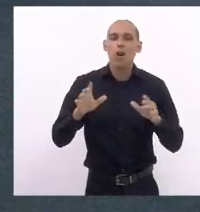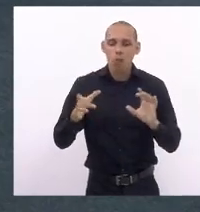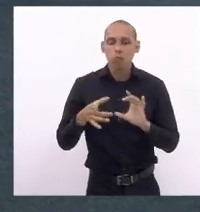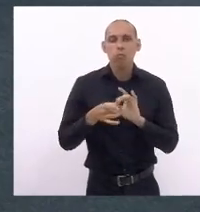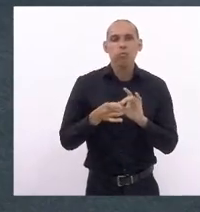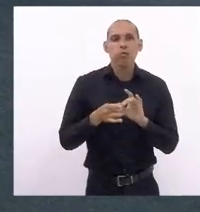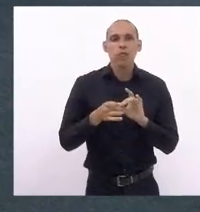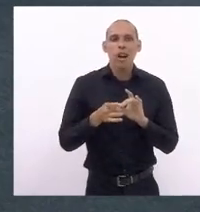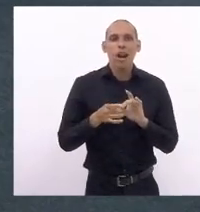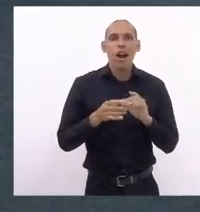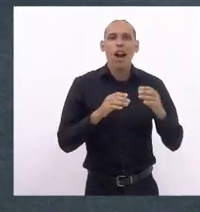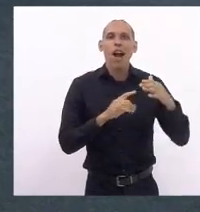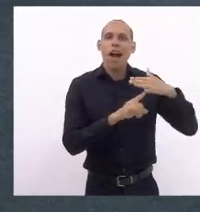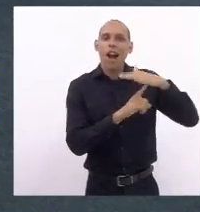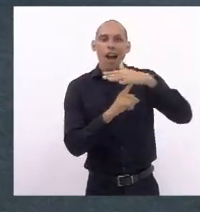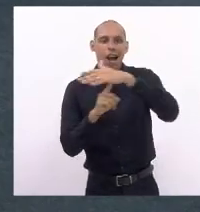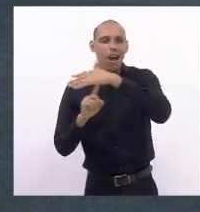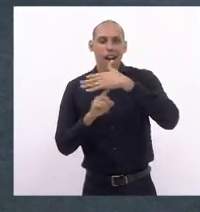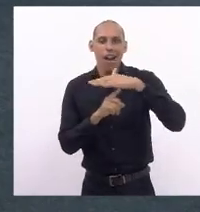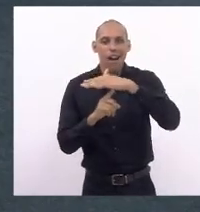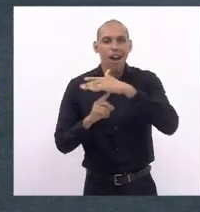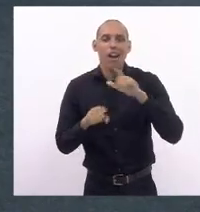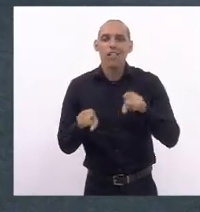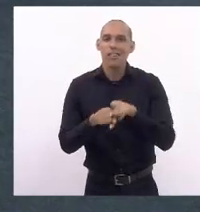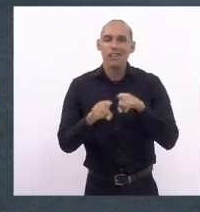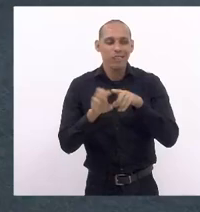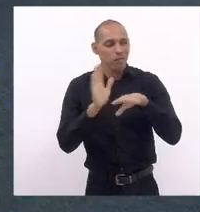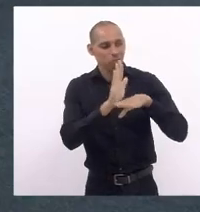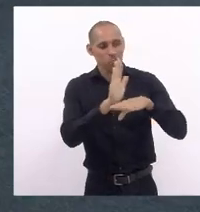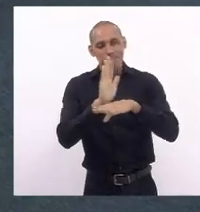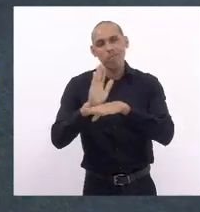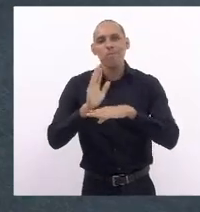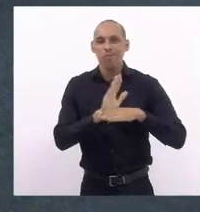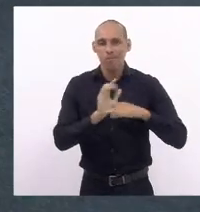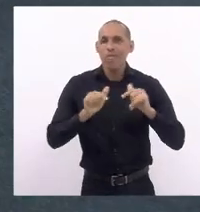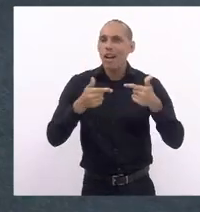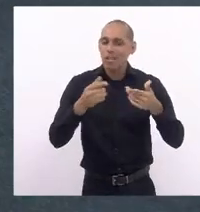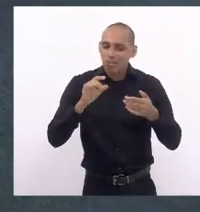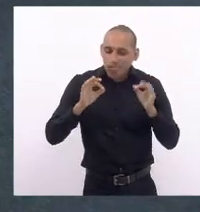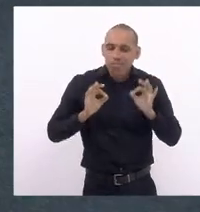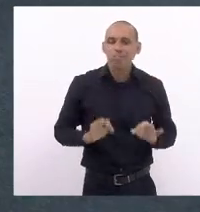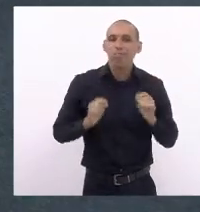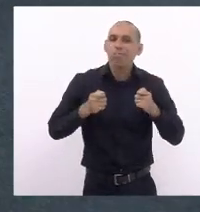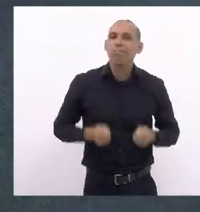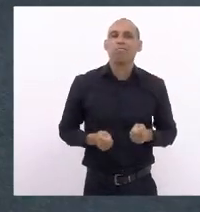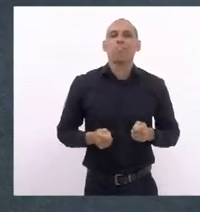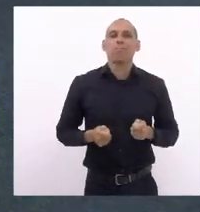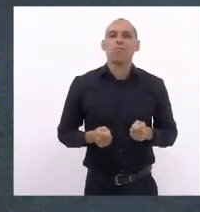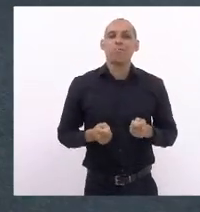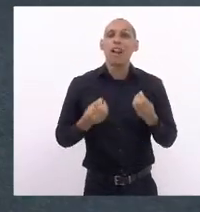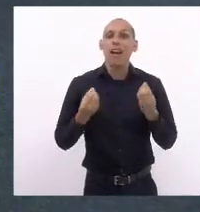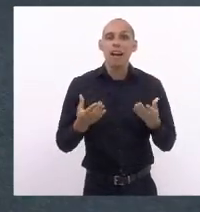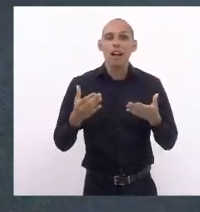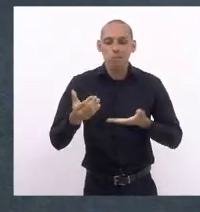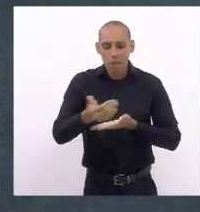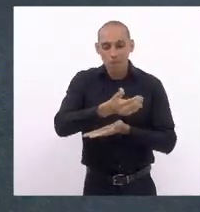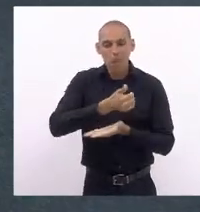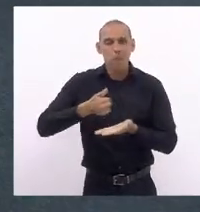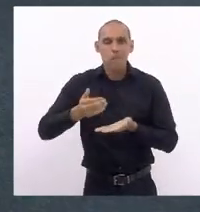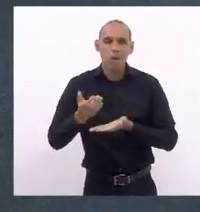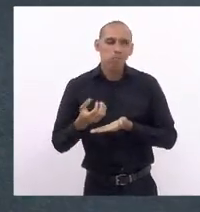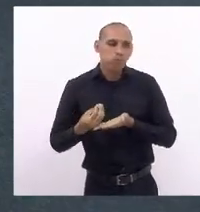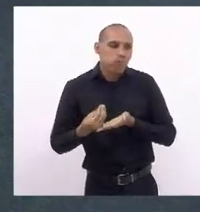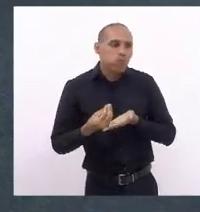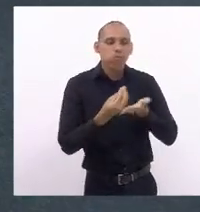dos Camelôs, também fazendo ações concretas para arrecadação de alimentos, e farão a partir